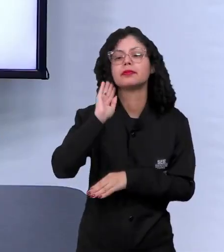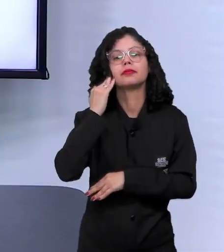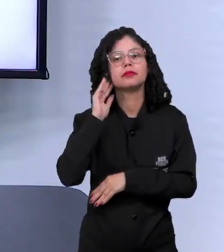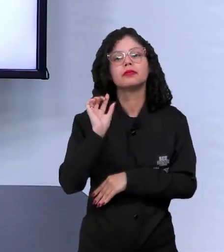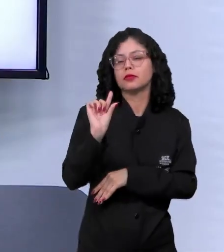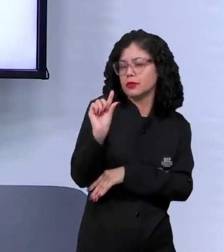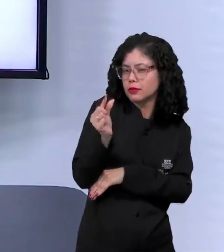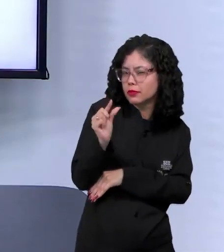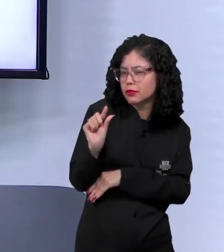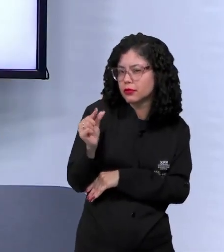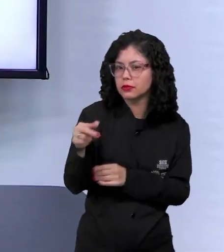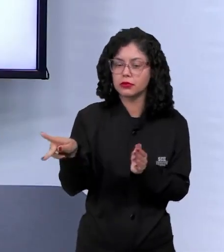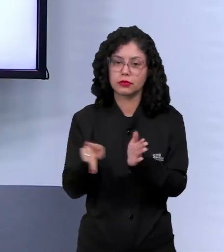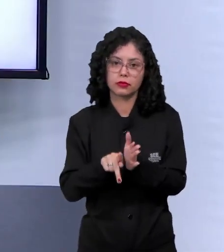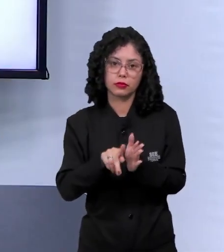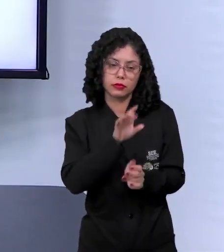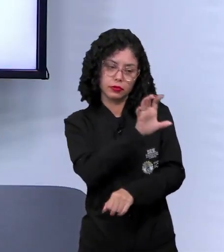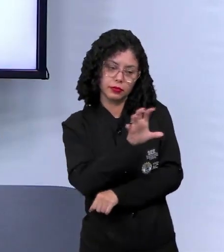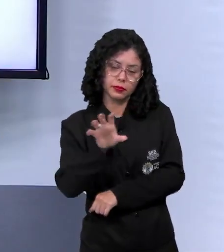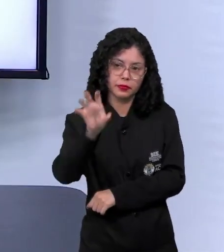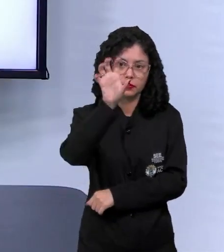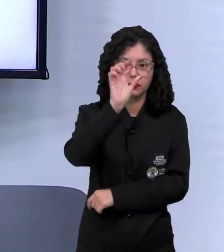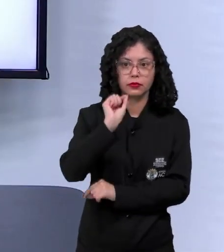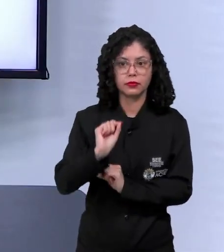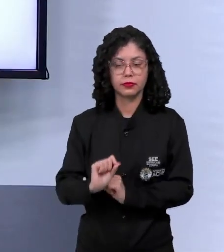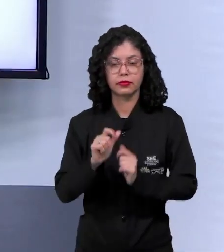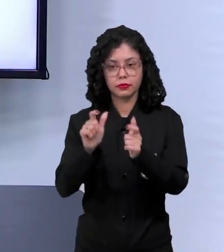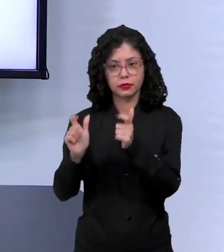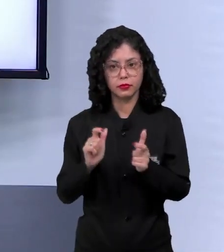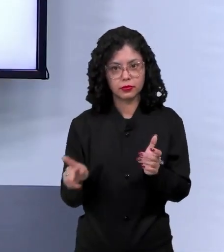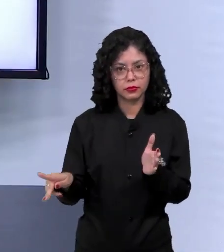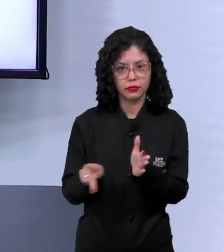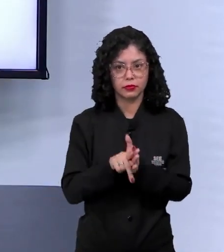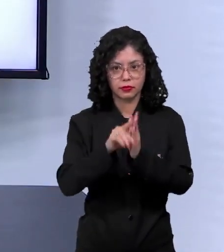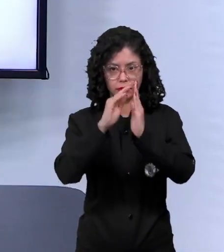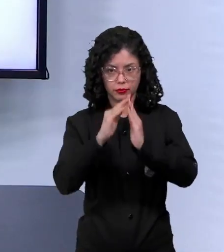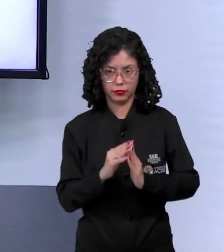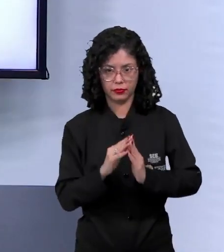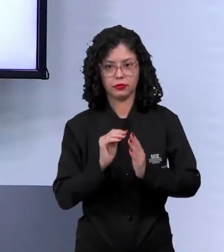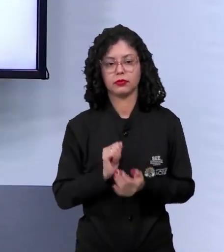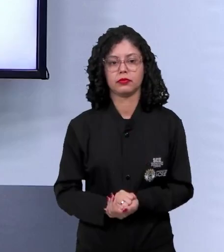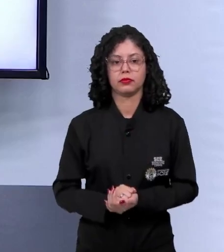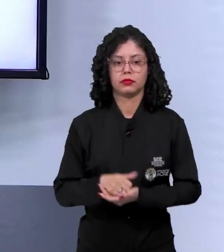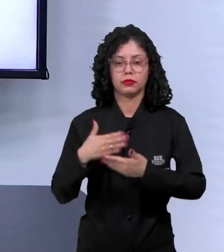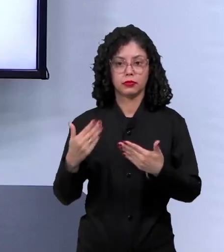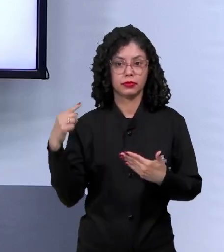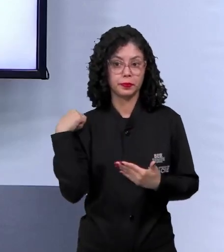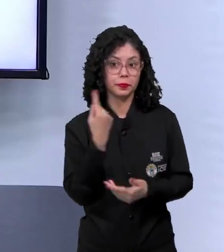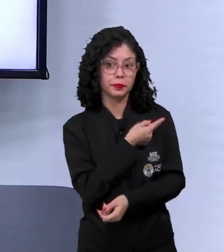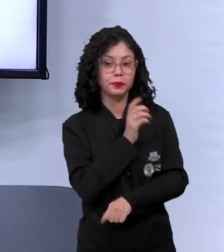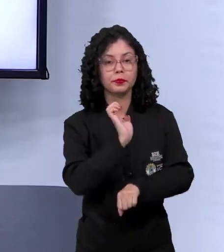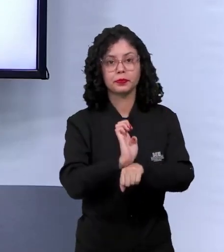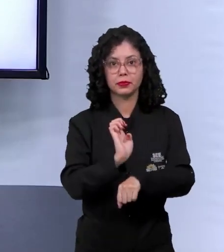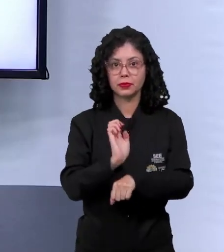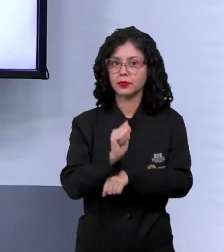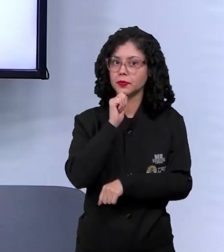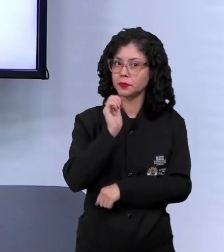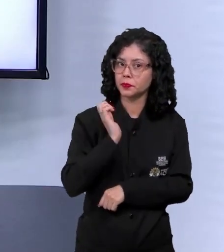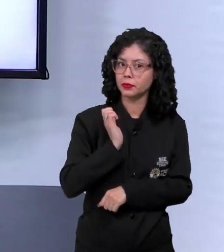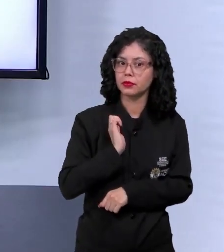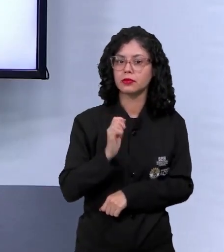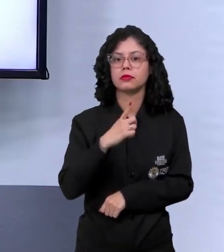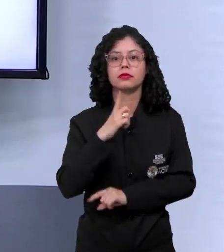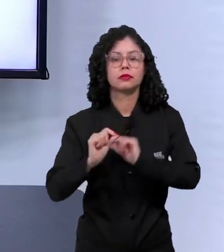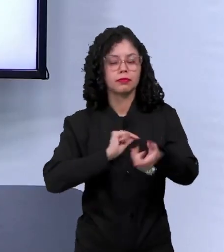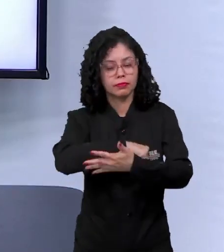um pouco ali da sua região onde você pertence. Então, o nosso estado, ele é